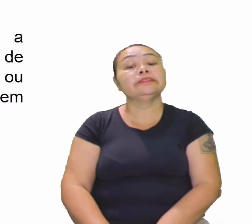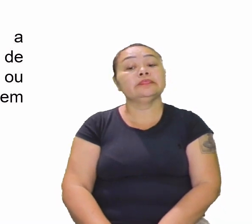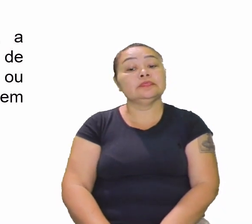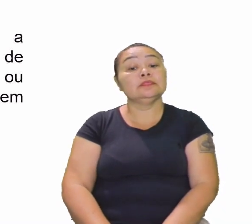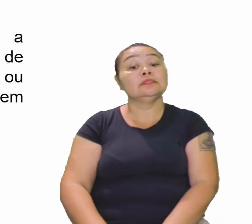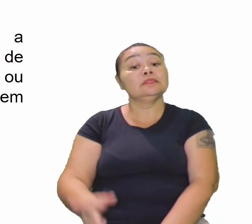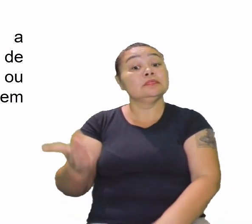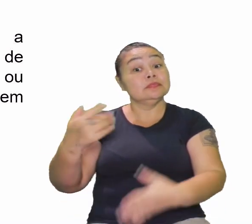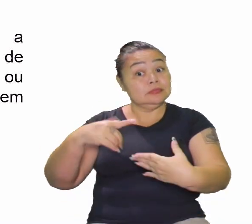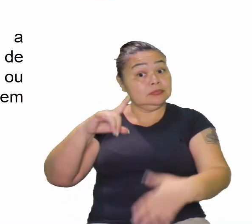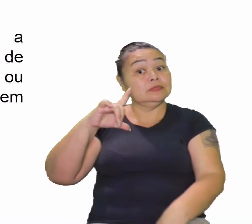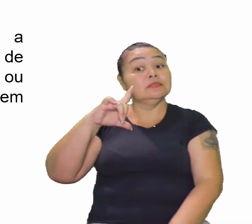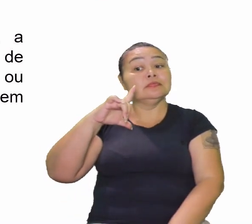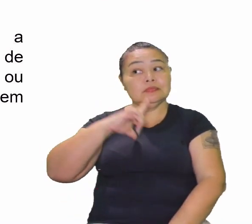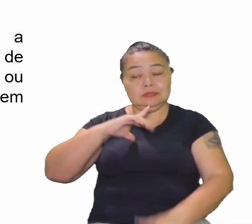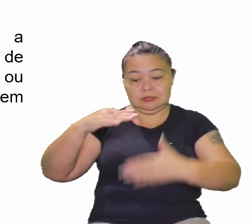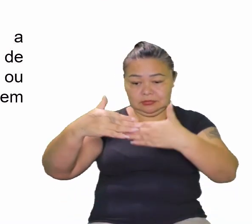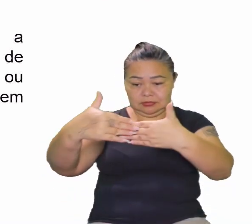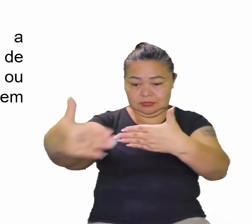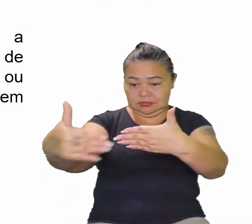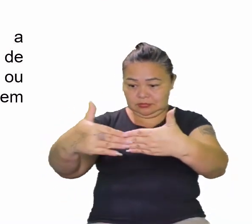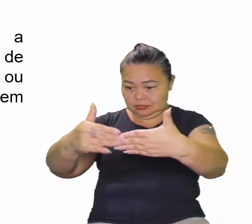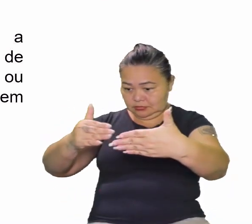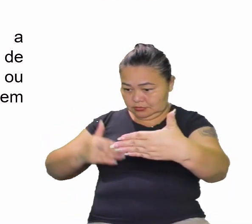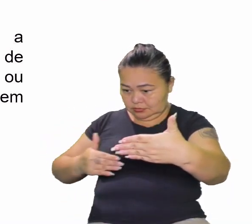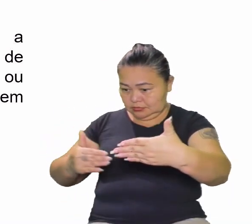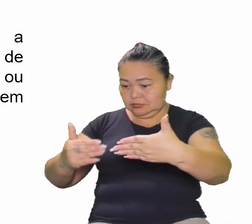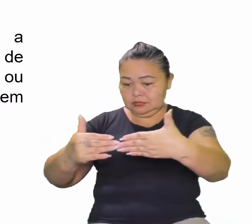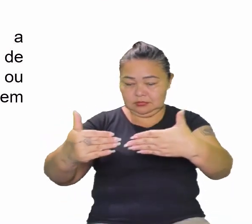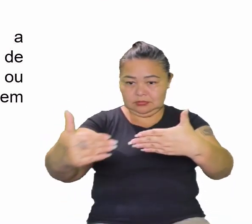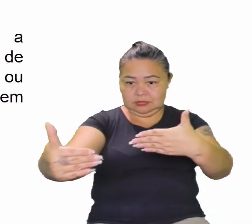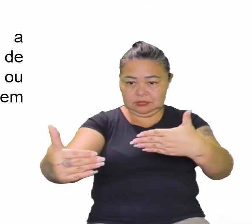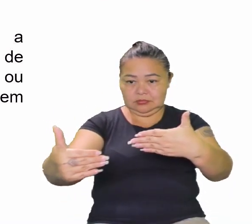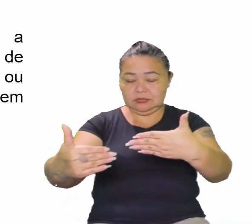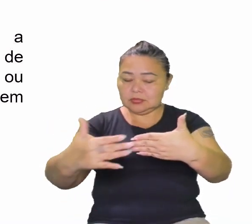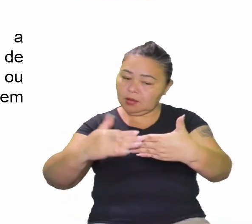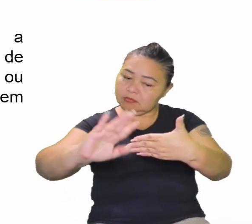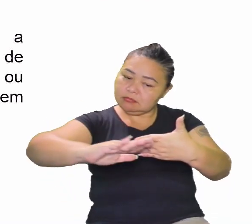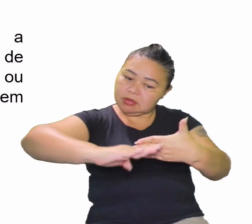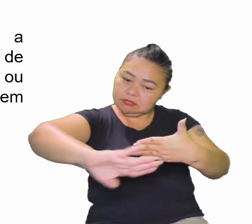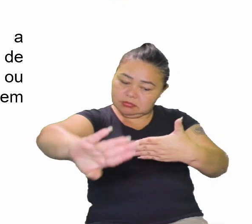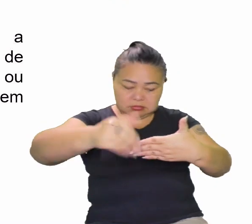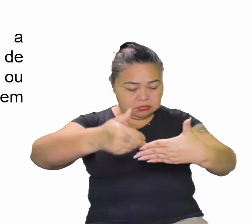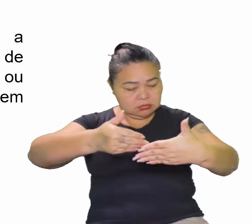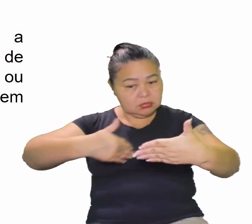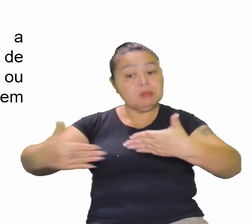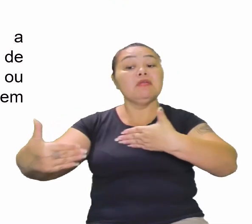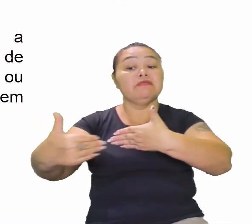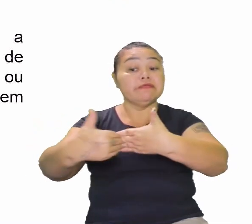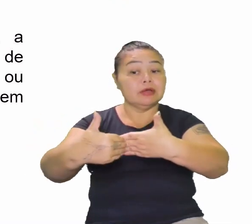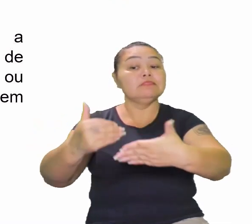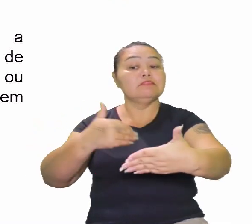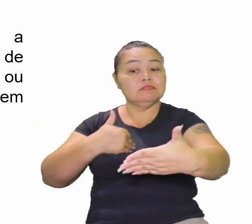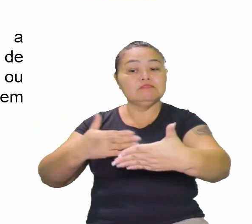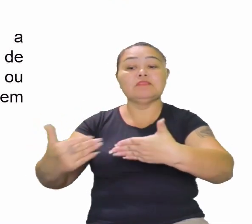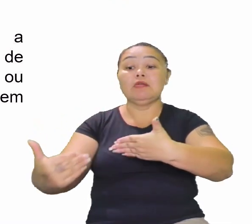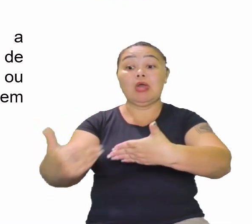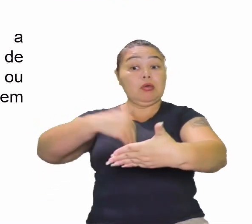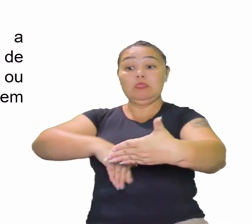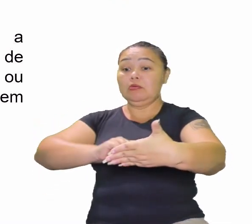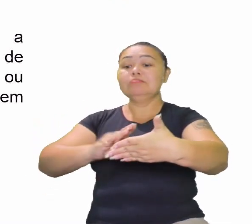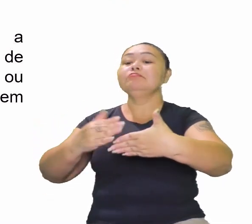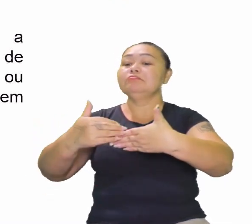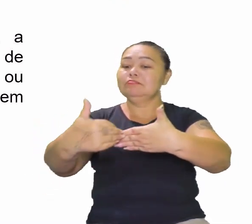Há também o uso de faixas de vegetação nativa entre as culturas. Isso também faz uma barreira, né? Promove uma barreira para